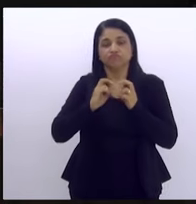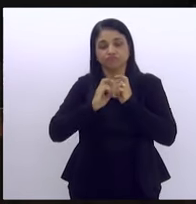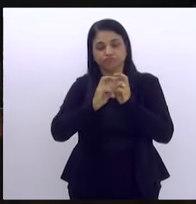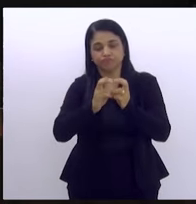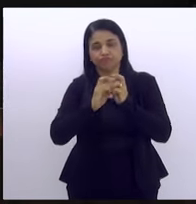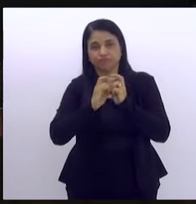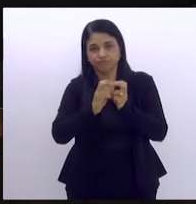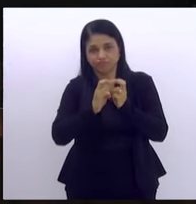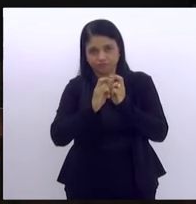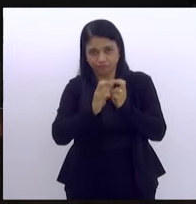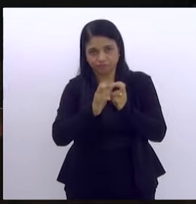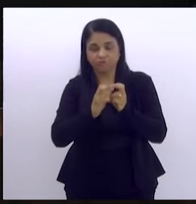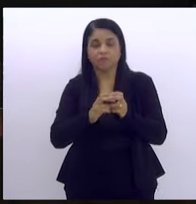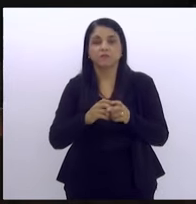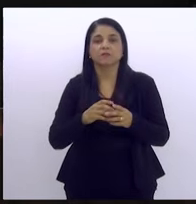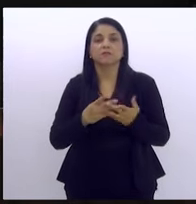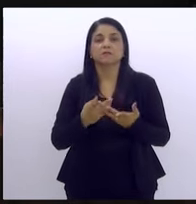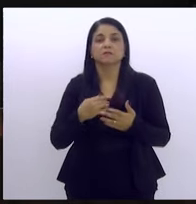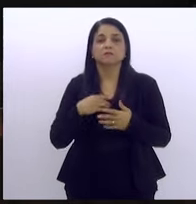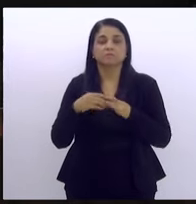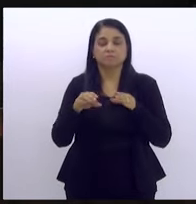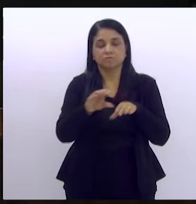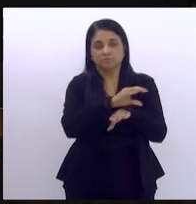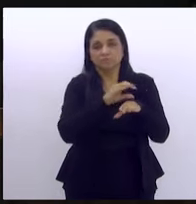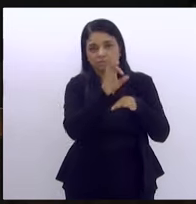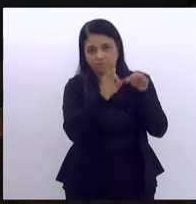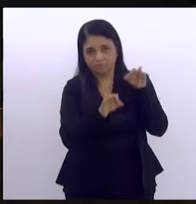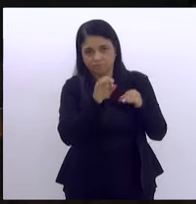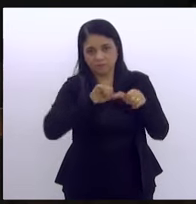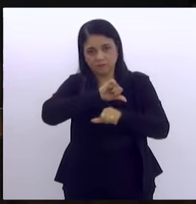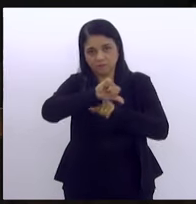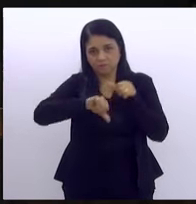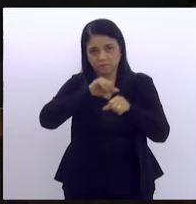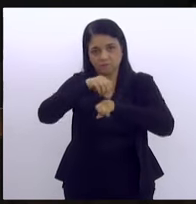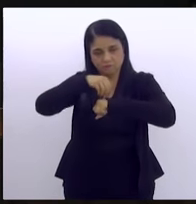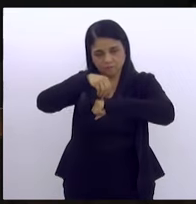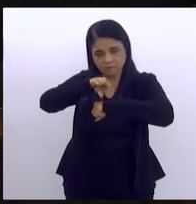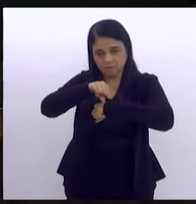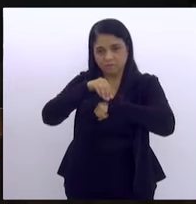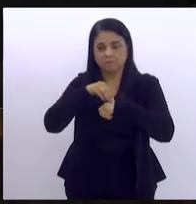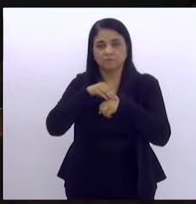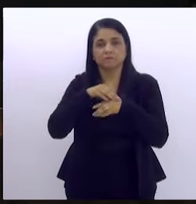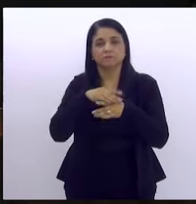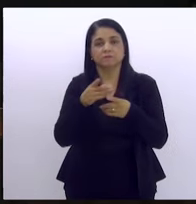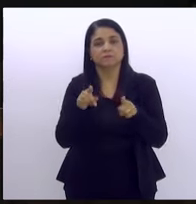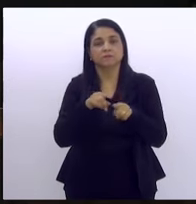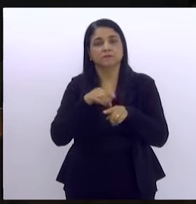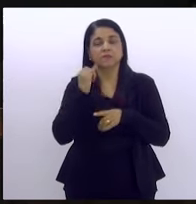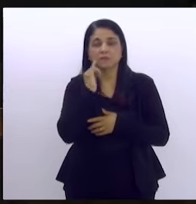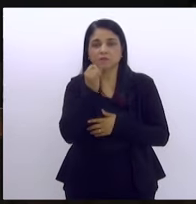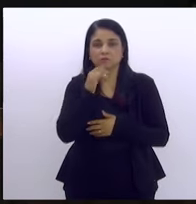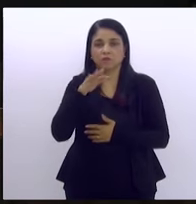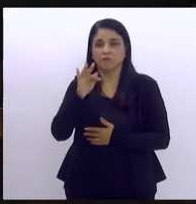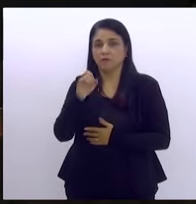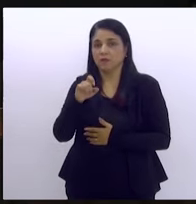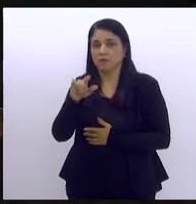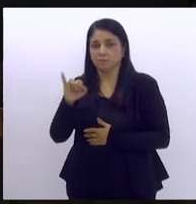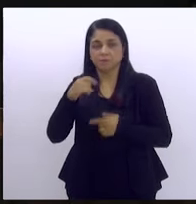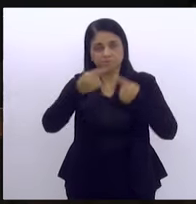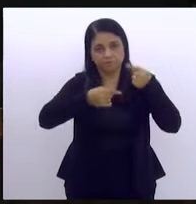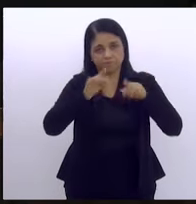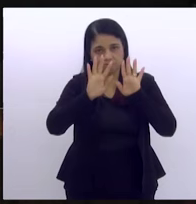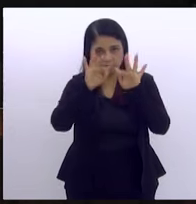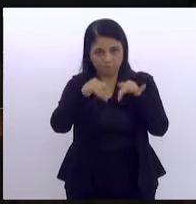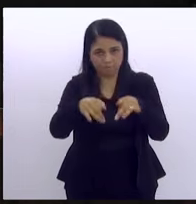supervia. Parecer das comissões de indicação legislativa pela transformação de indicação simples. Relator, deputado Felipe Soares. Em discussão. Não havendo quem